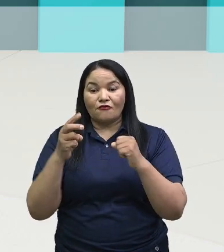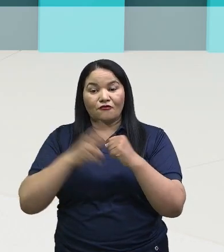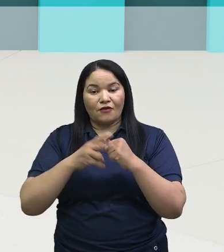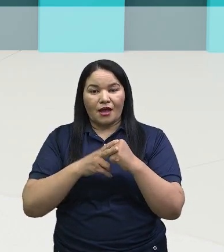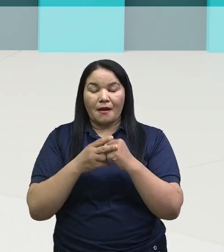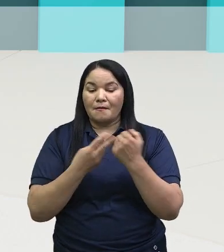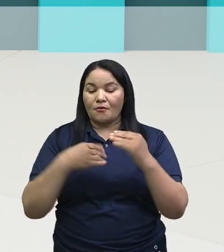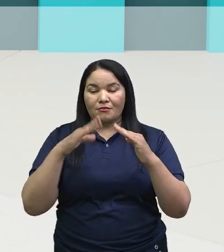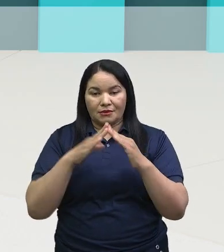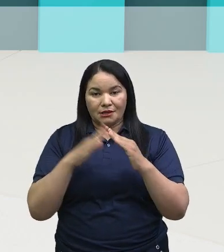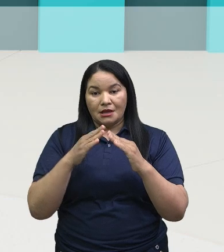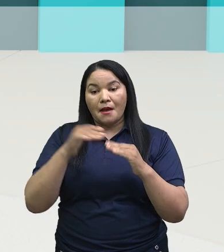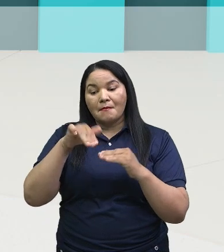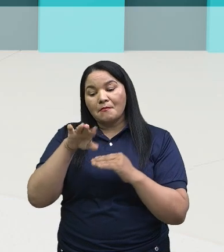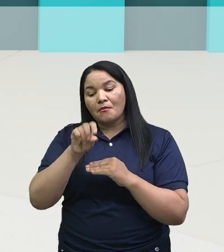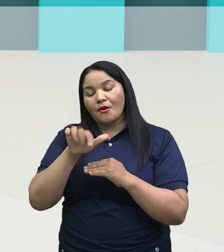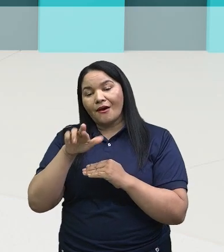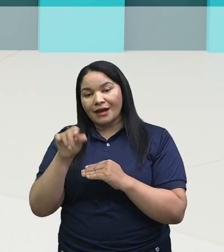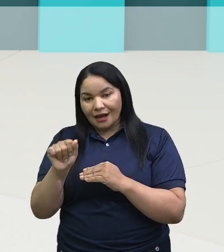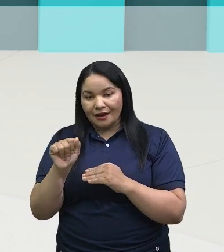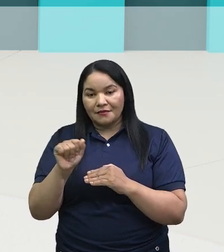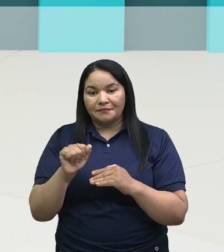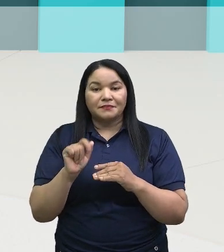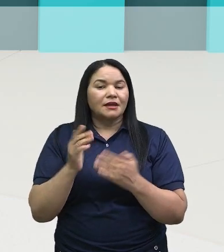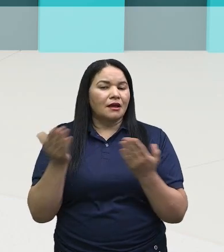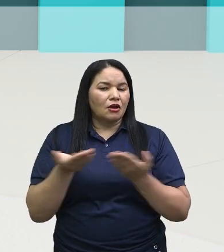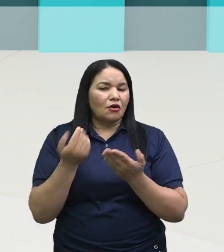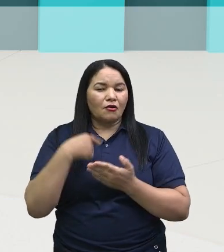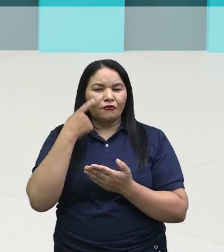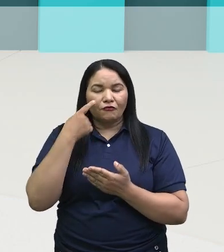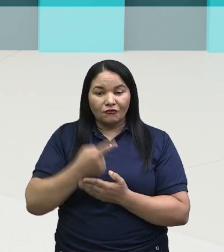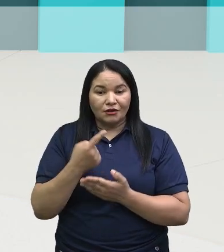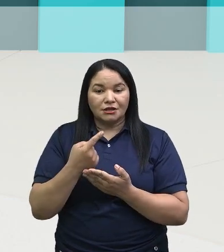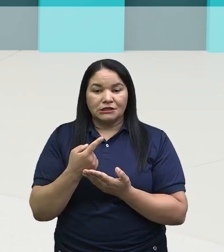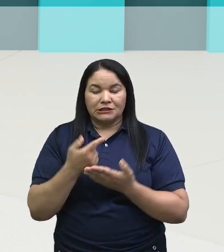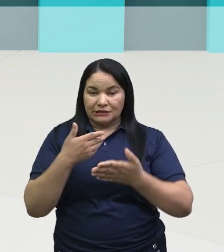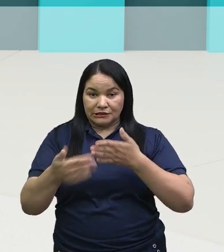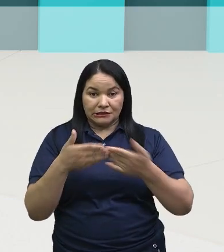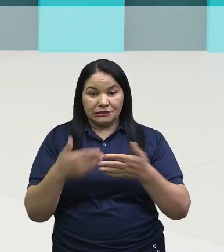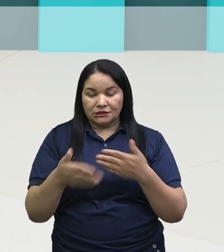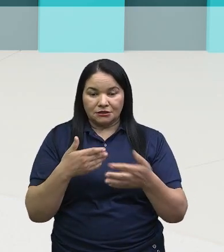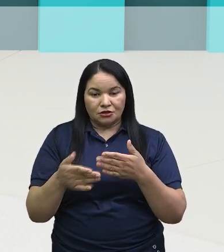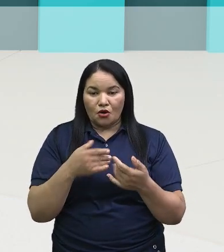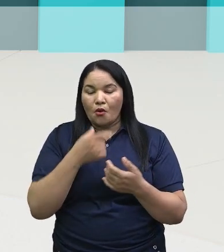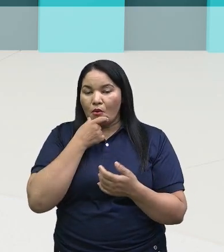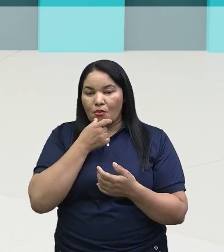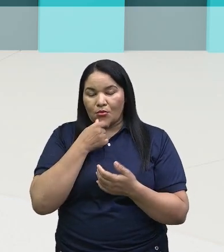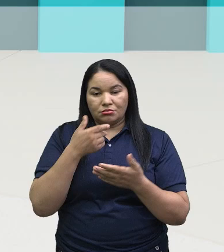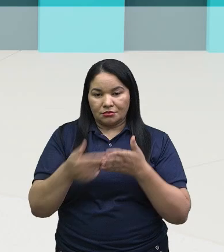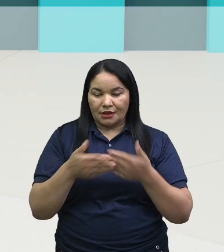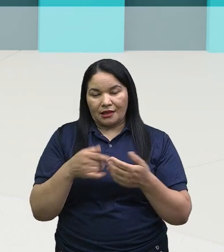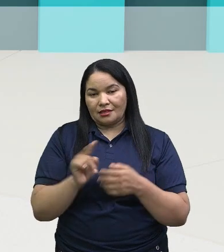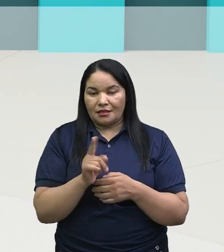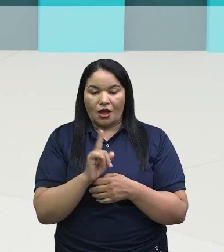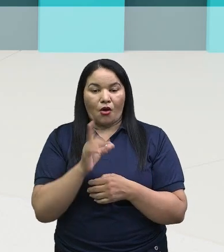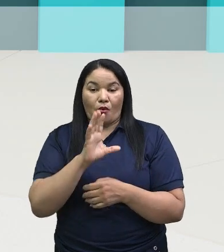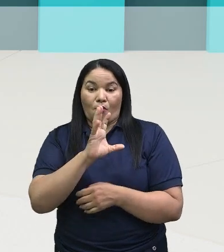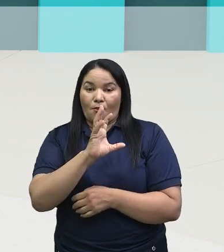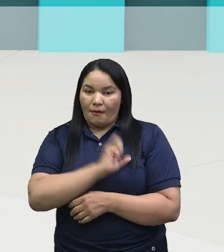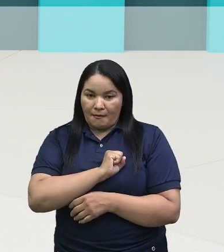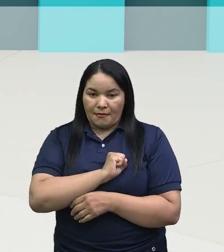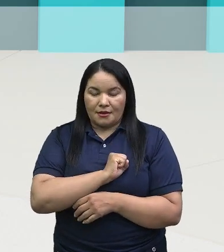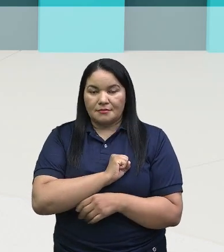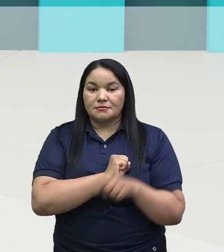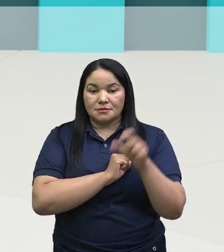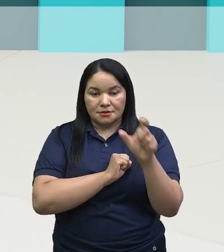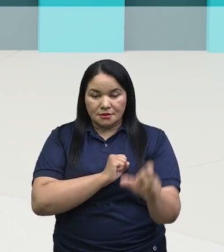faz presente, beleza? Só que veja, não é qualquer menino. É o menino que amei. Então, veja